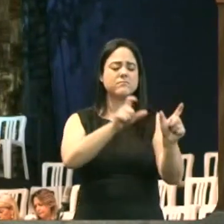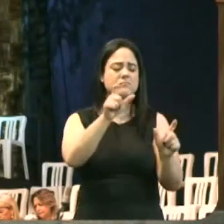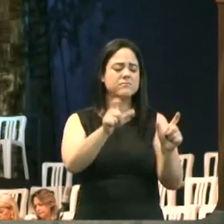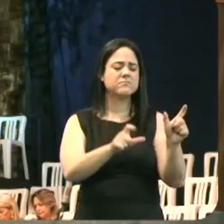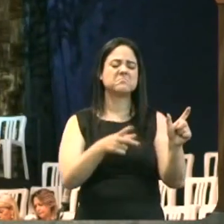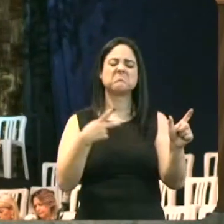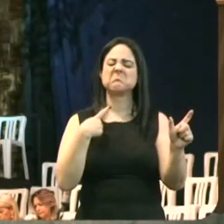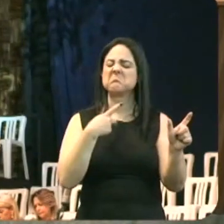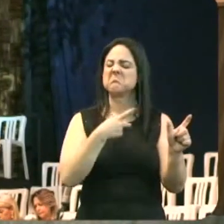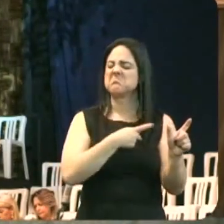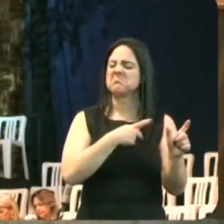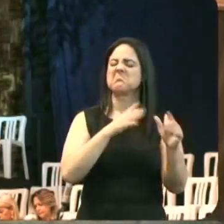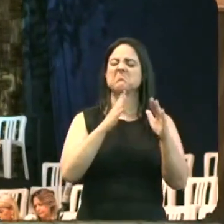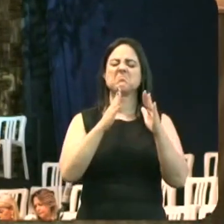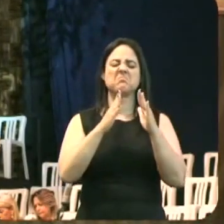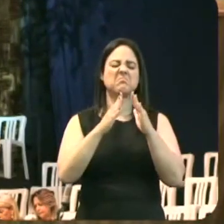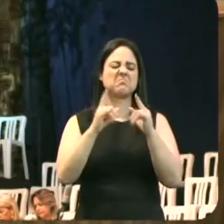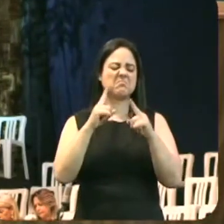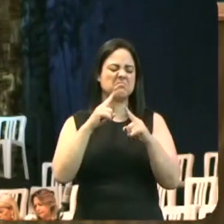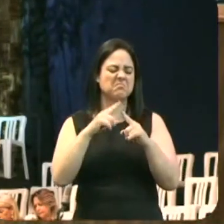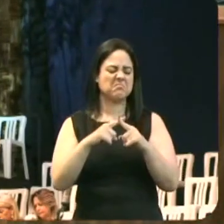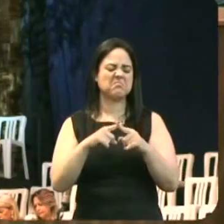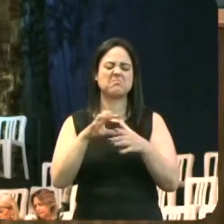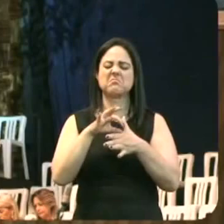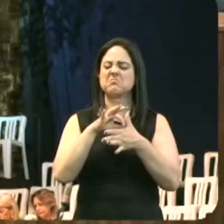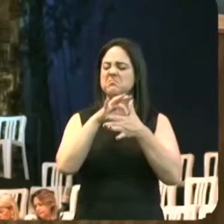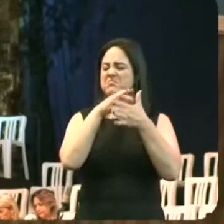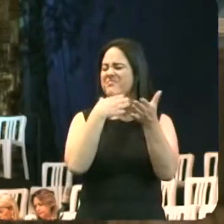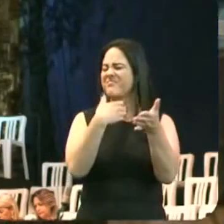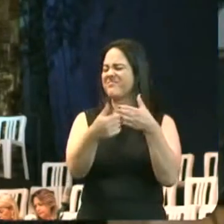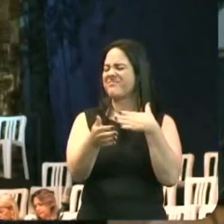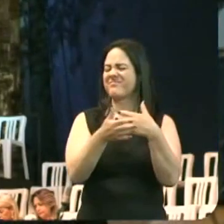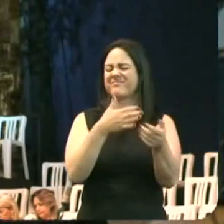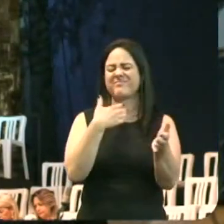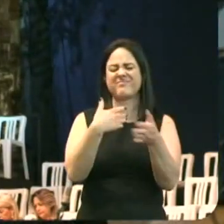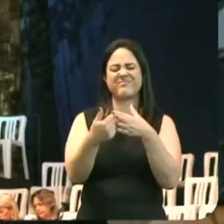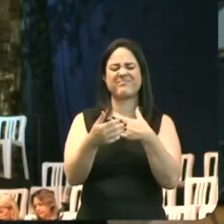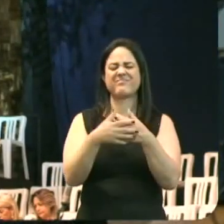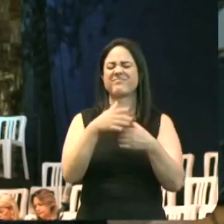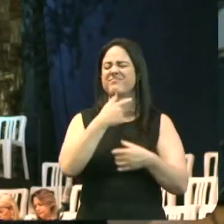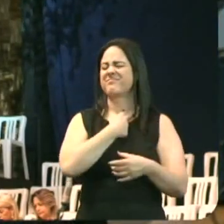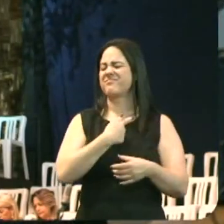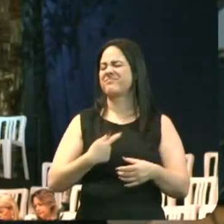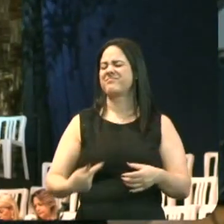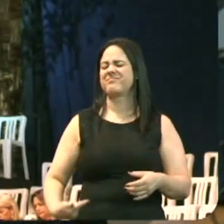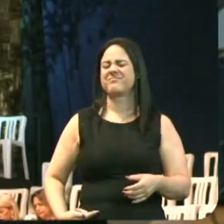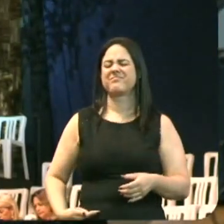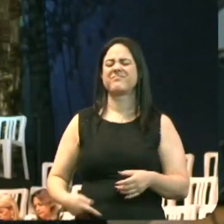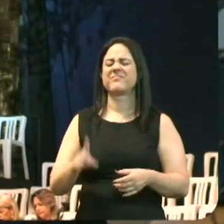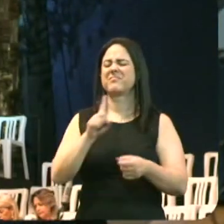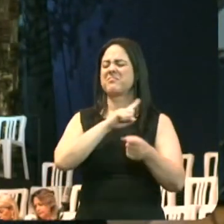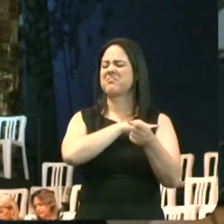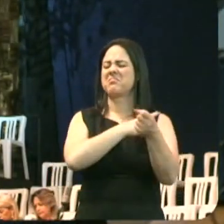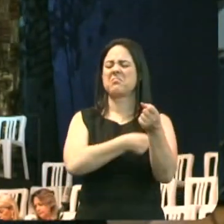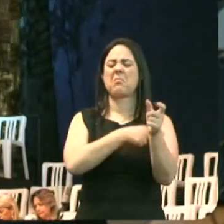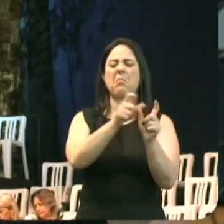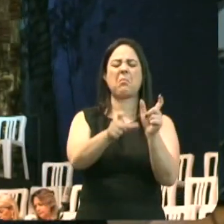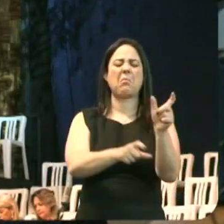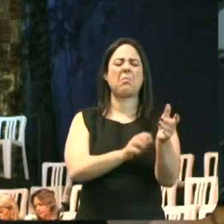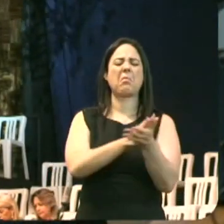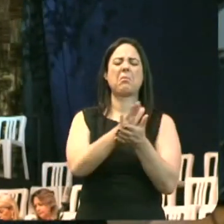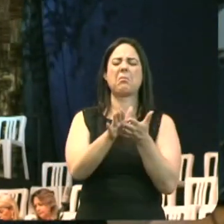nem pastor, nem igreja, nem líder, nada, nem governo, nem autoridade,